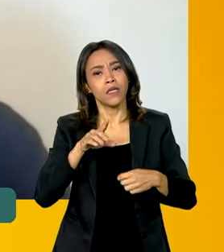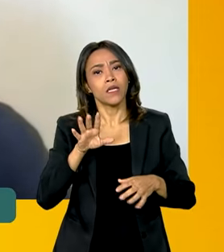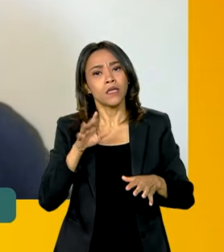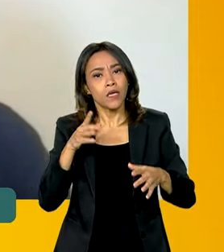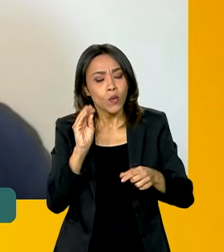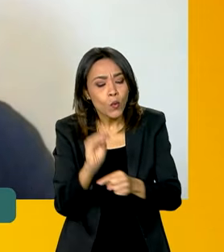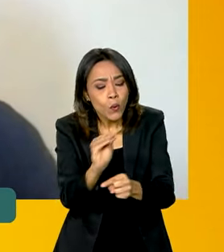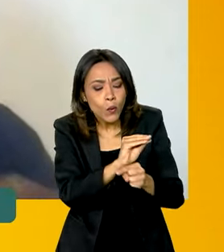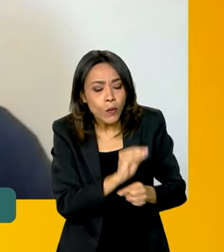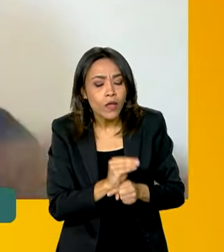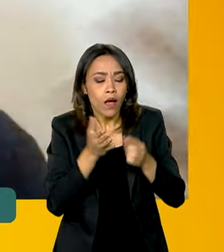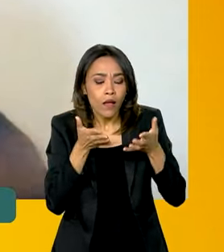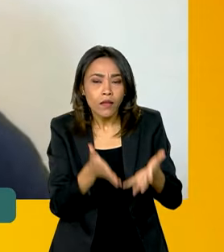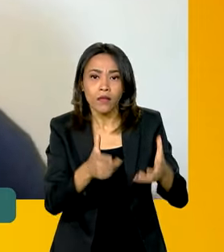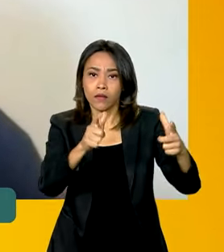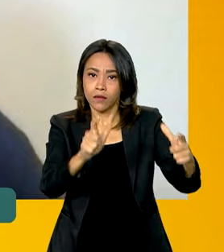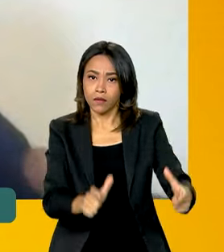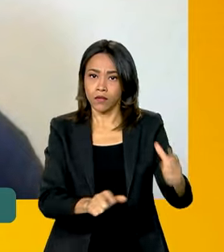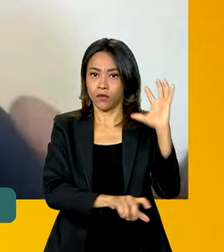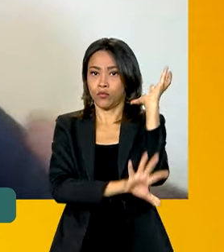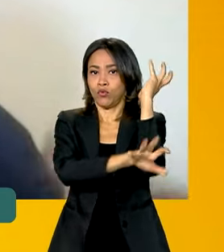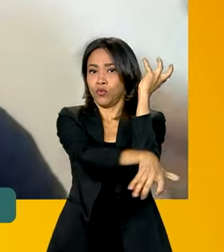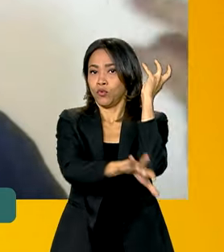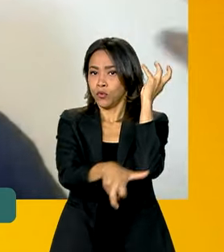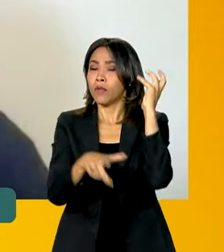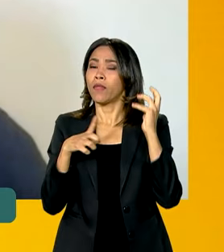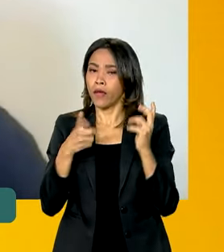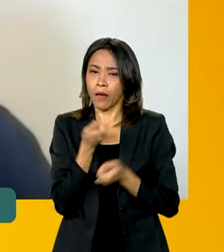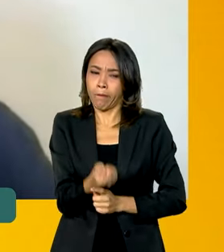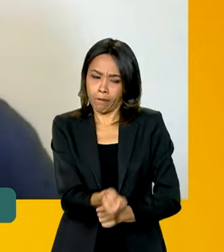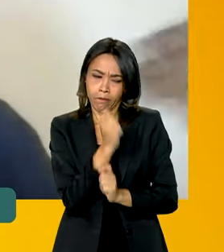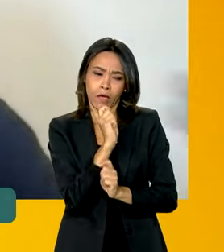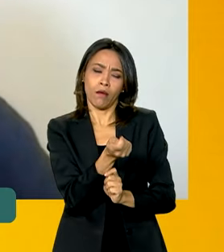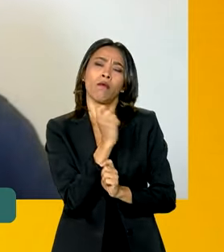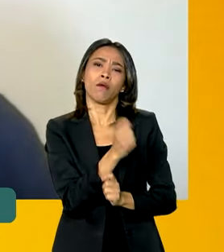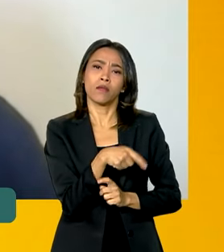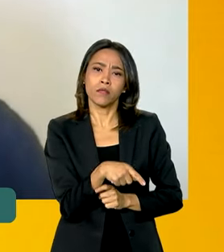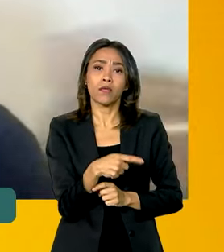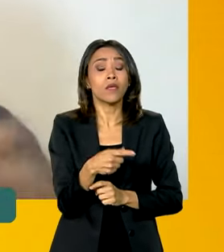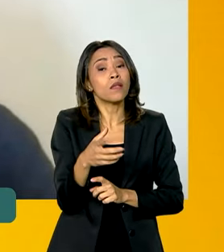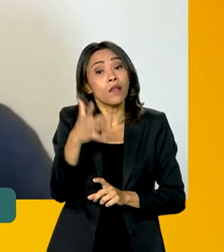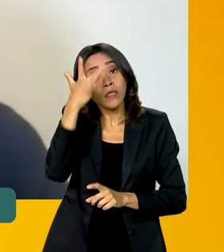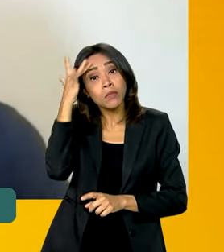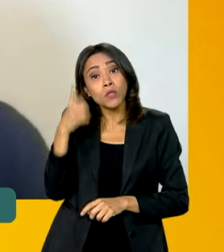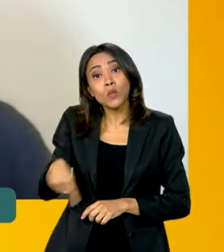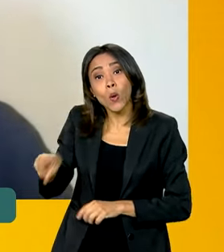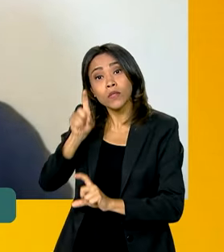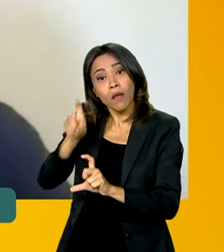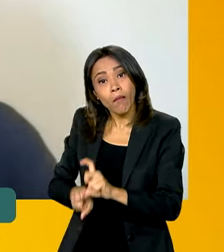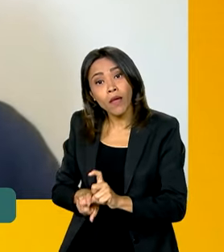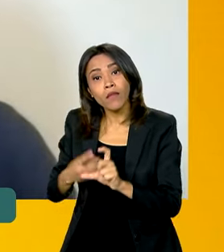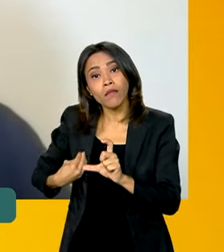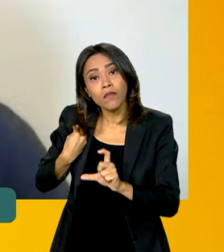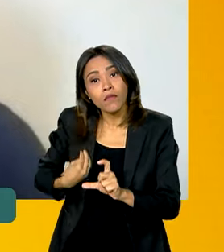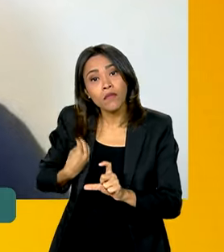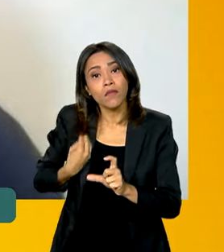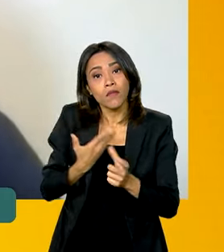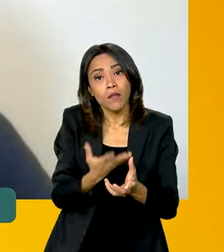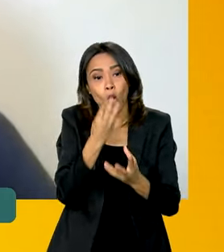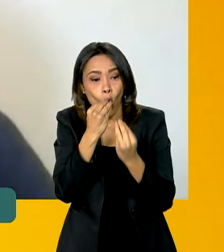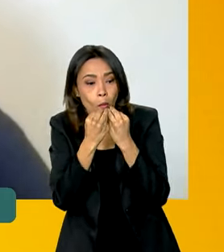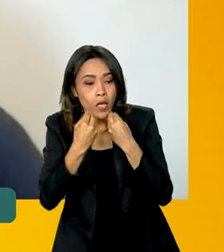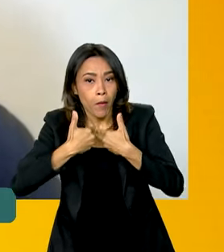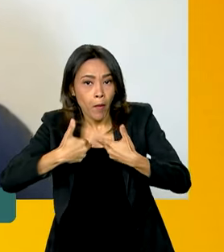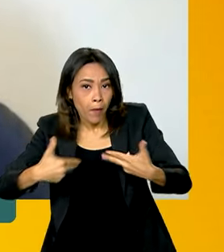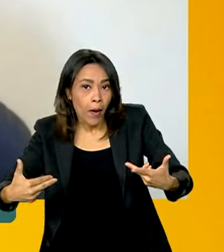estava comentando. Além da pesca artesanal, dessas pessoas que dependem e vivem diretamente dos manguezais, a própria